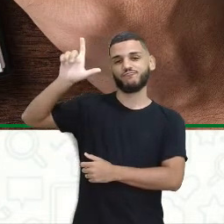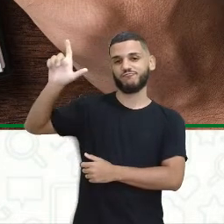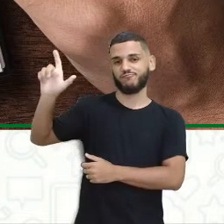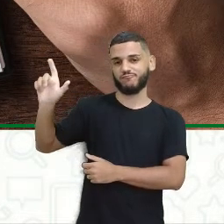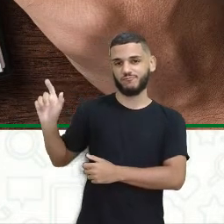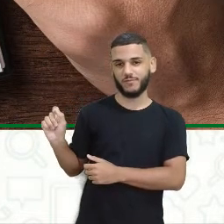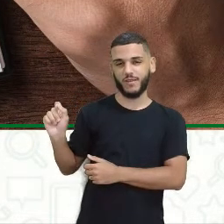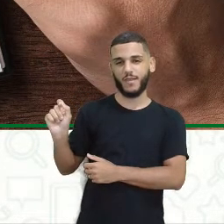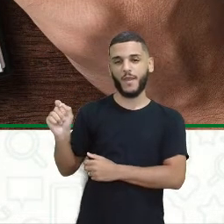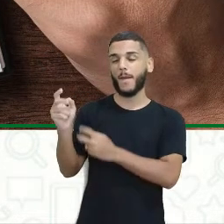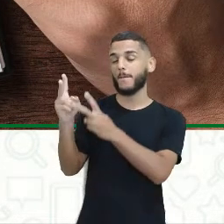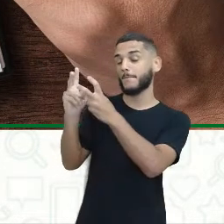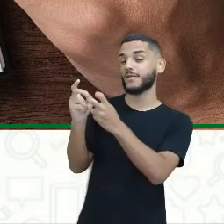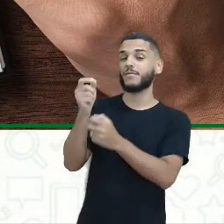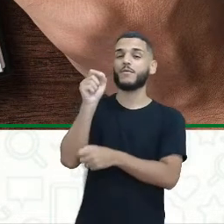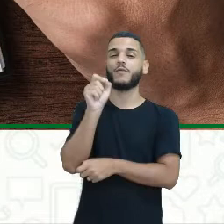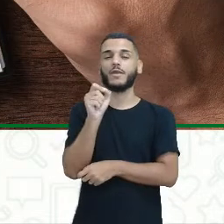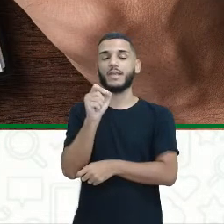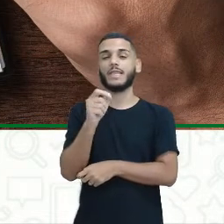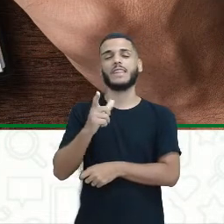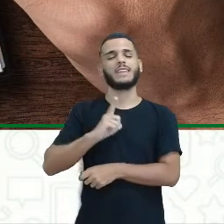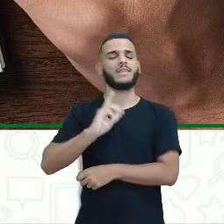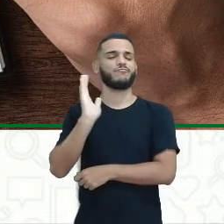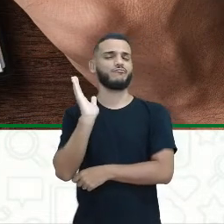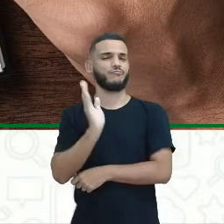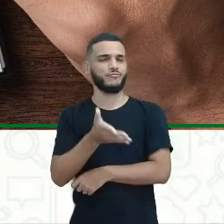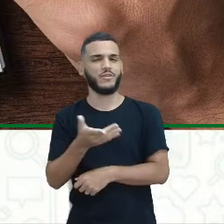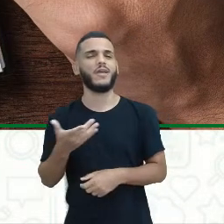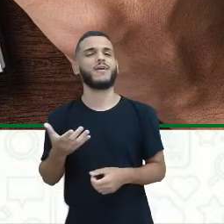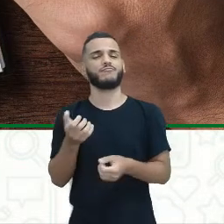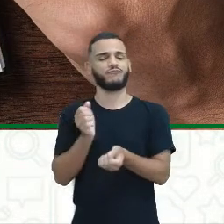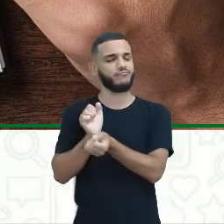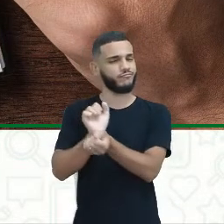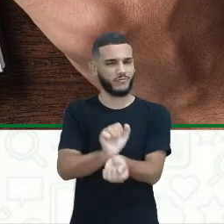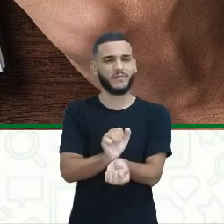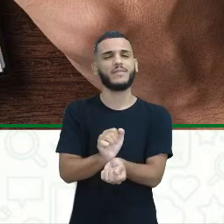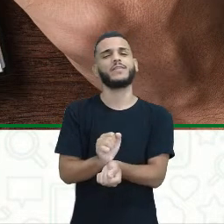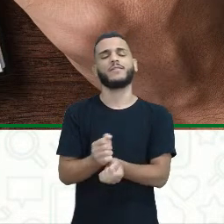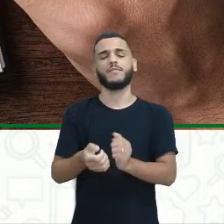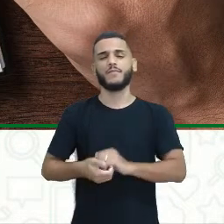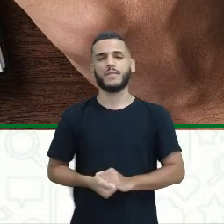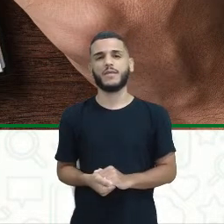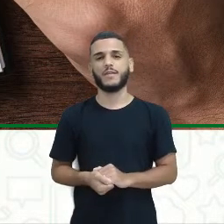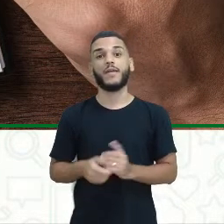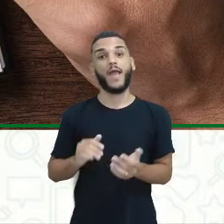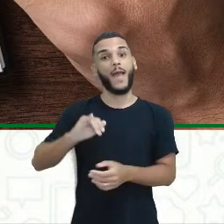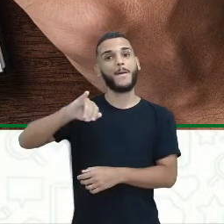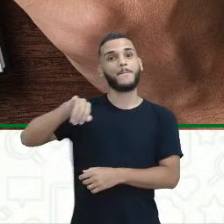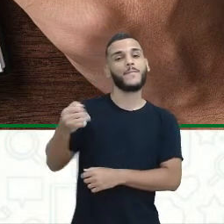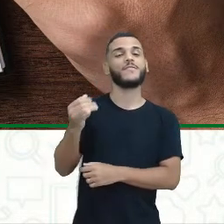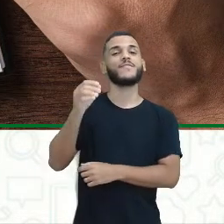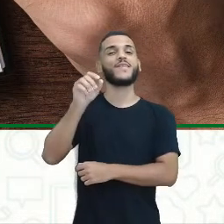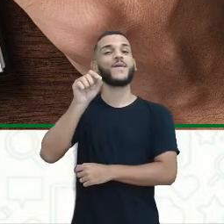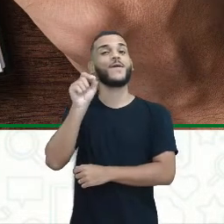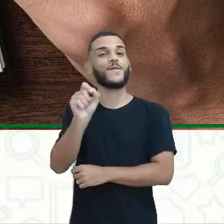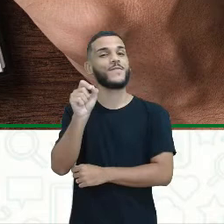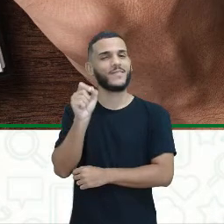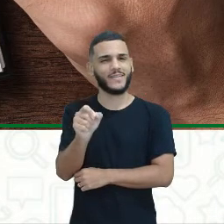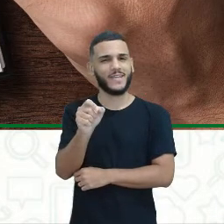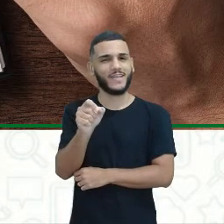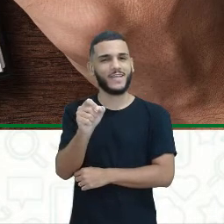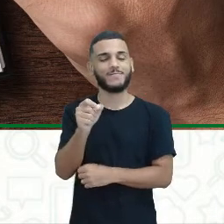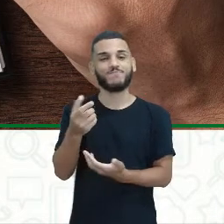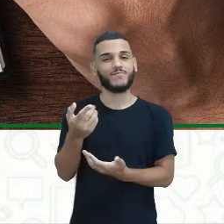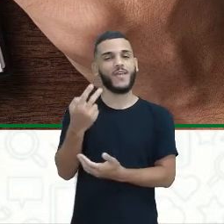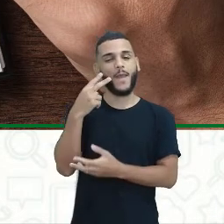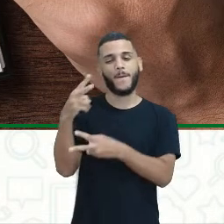africano, eles perceberam que já existia escravidão naquele território, porém eles se aproveitaram dessa prática, né,